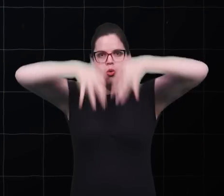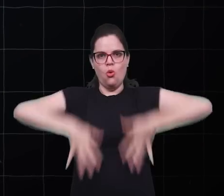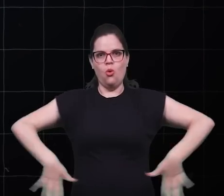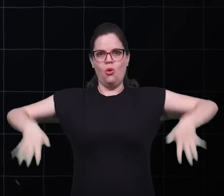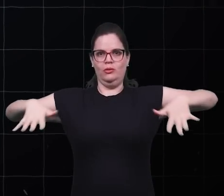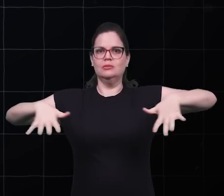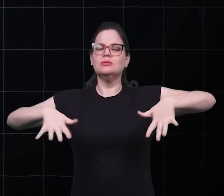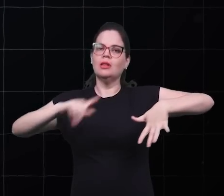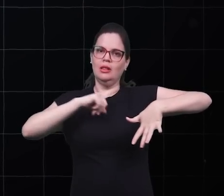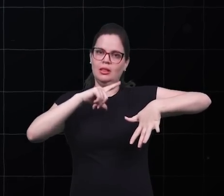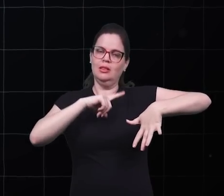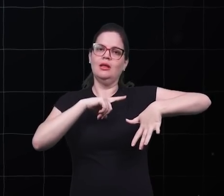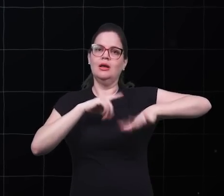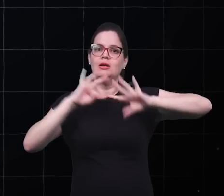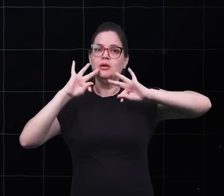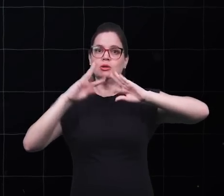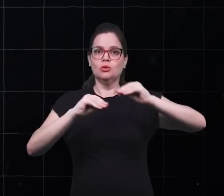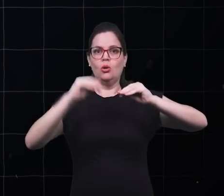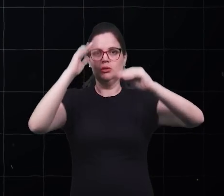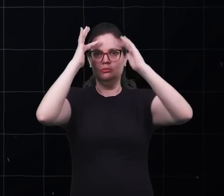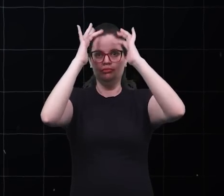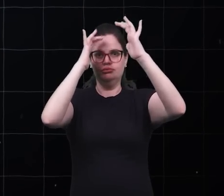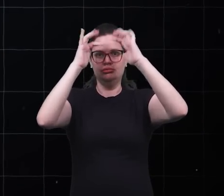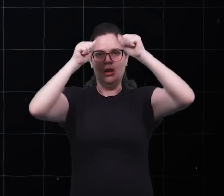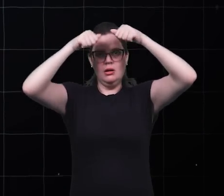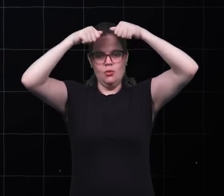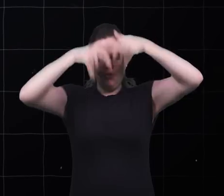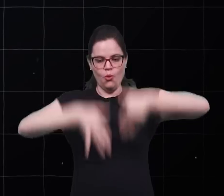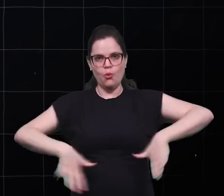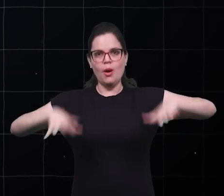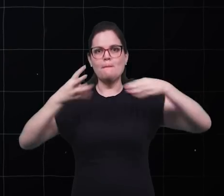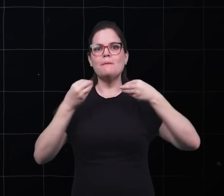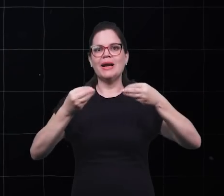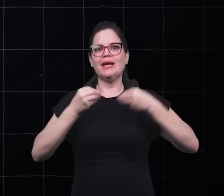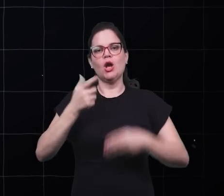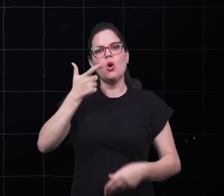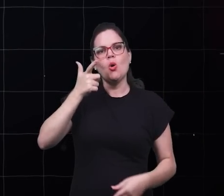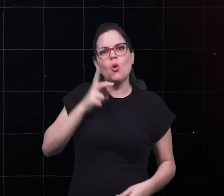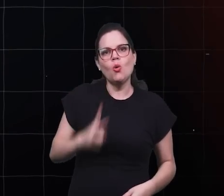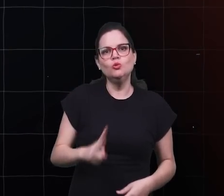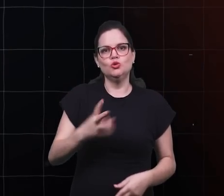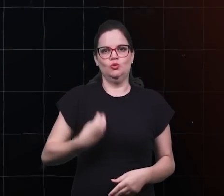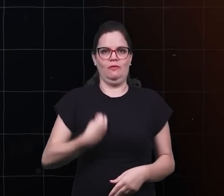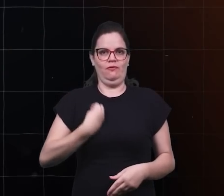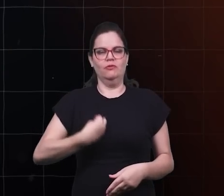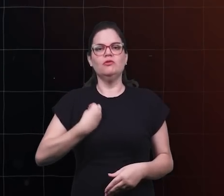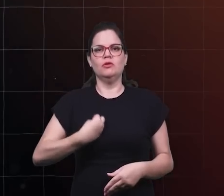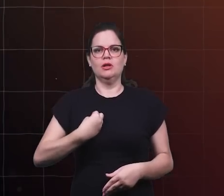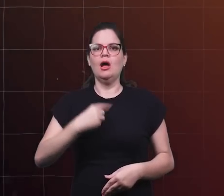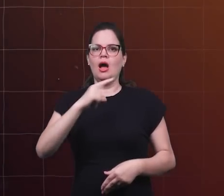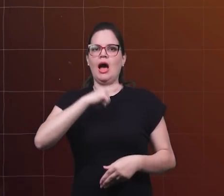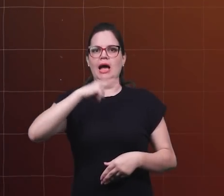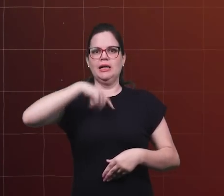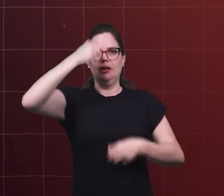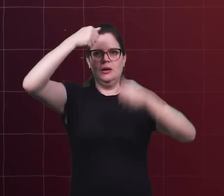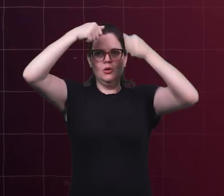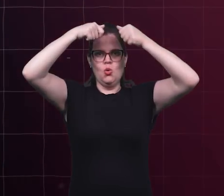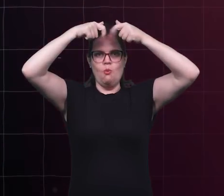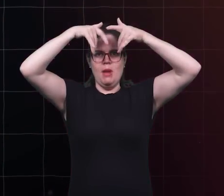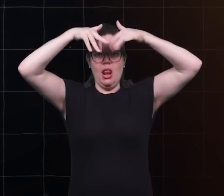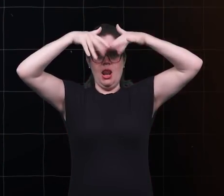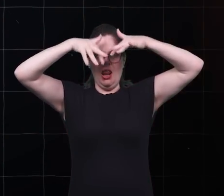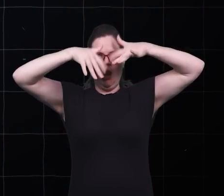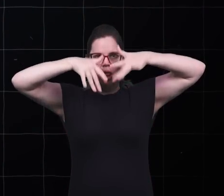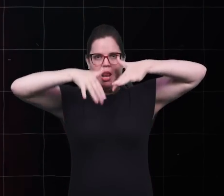através dele, todas as ações para preservar a vida estão presentes com estímulos que ele libera.